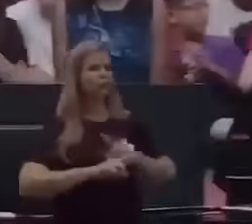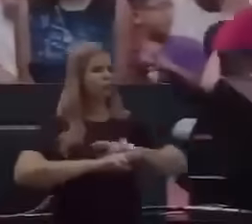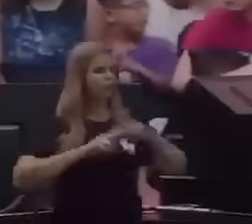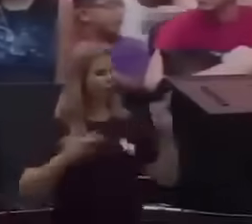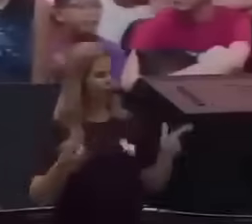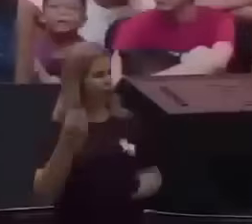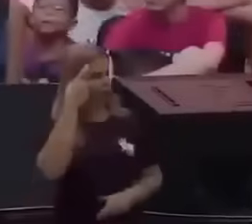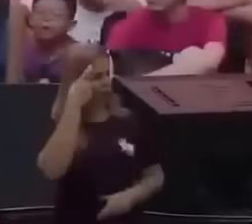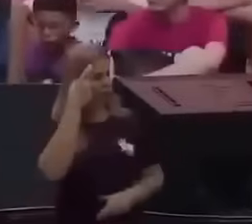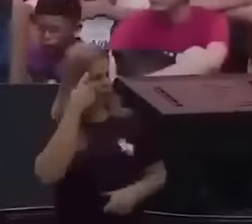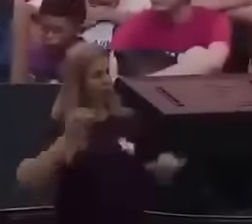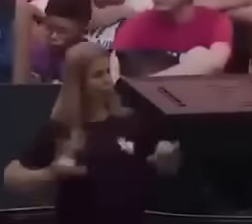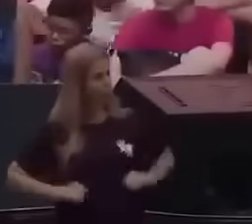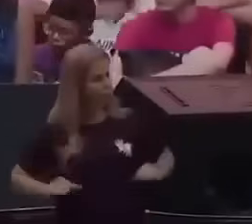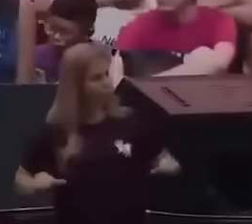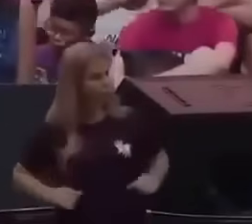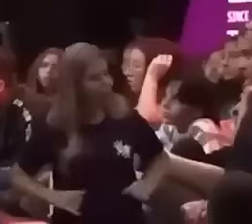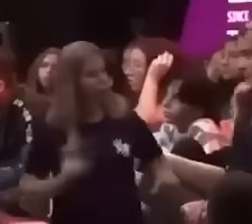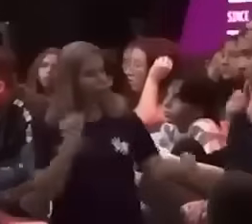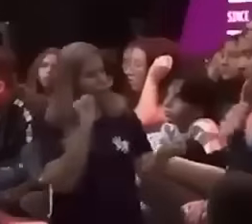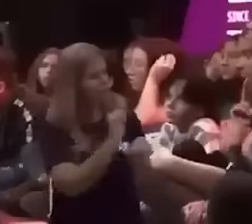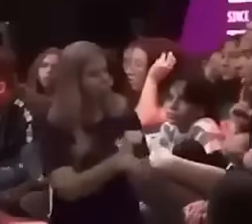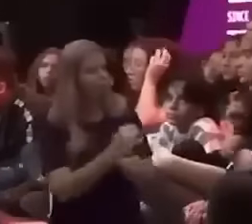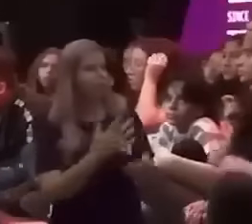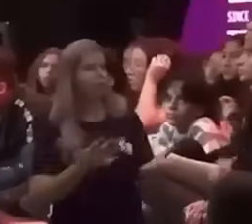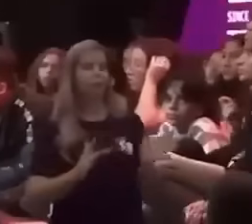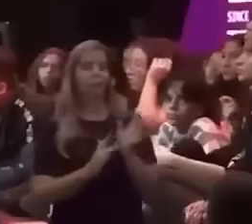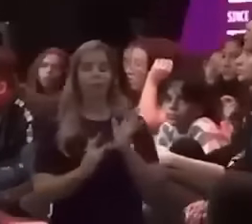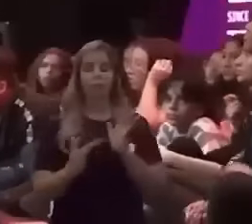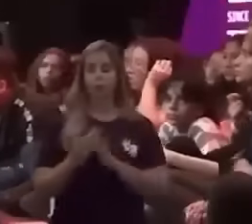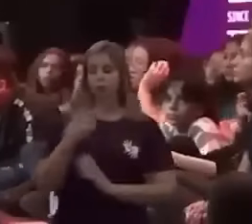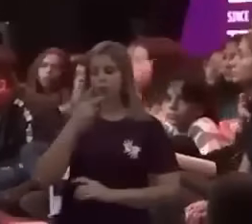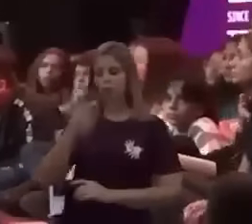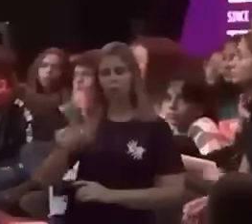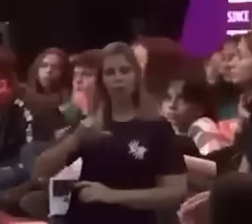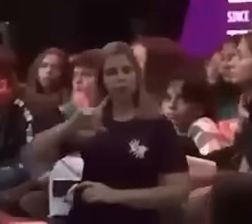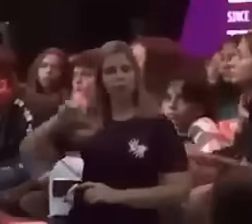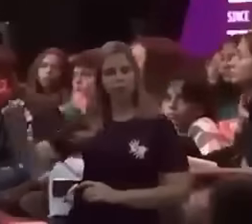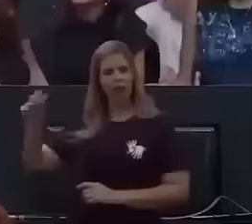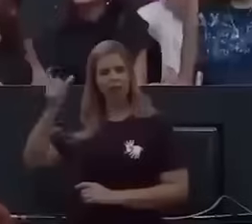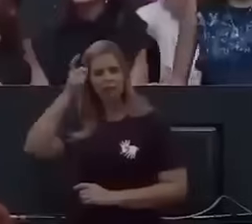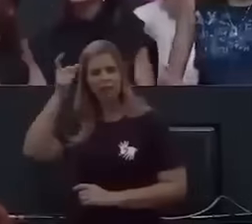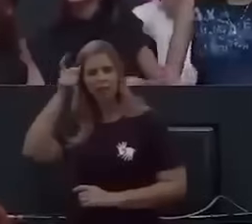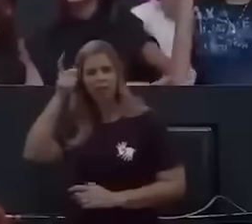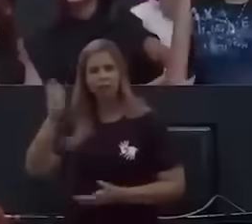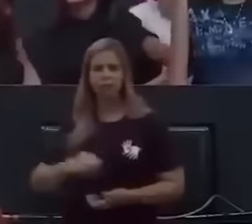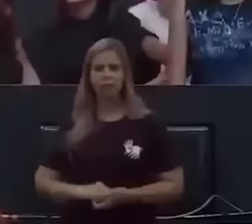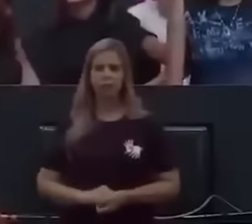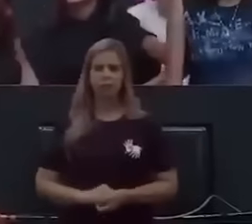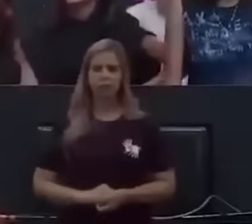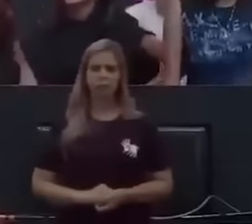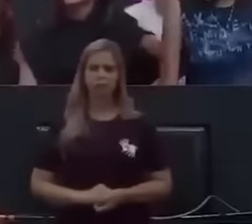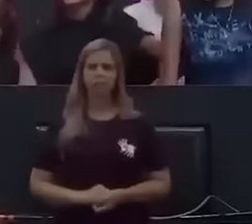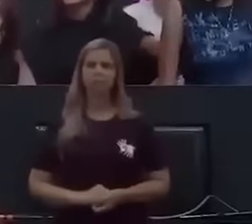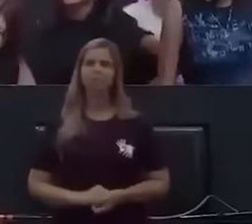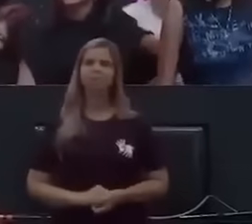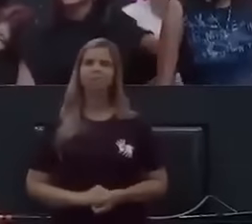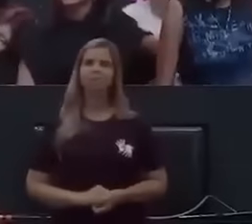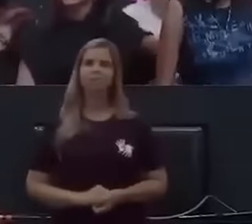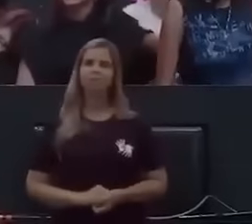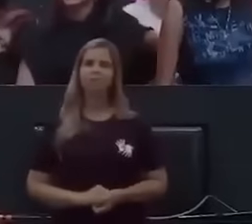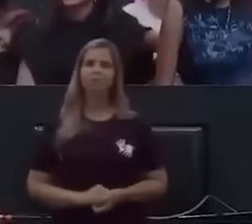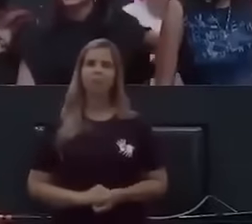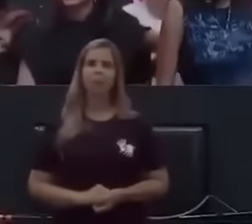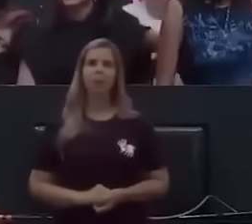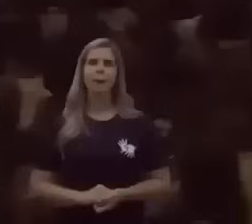doentio. E diz a Bíblia que Jesus olha para ele e diz, arreda Satanás. És para mim causa de tropeço.